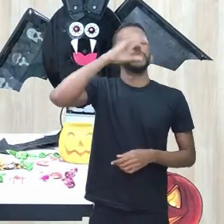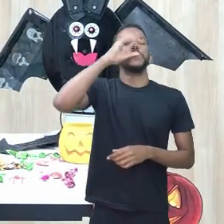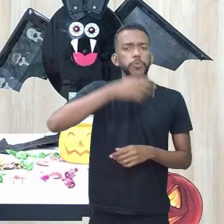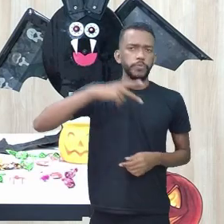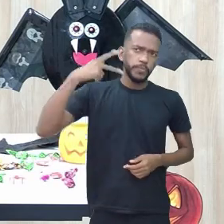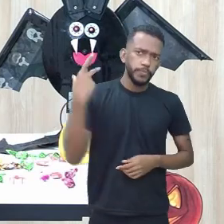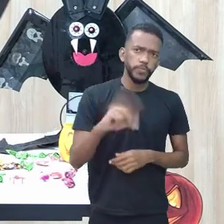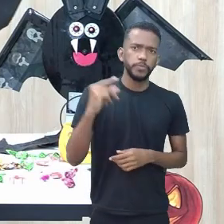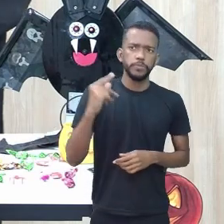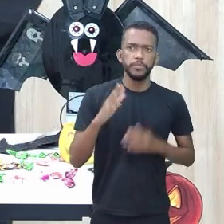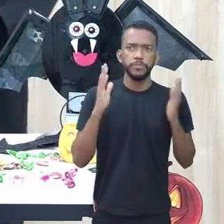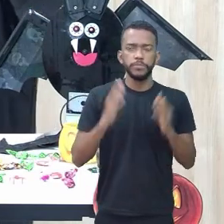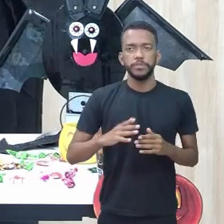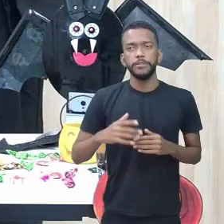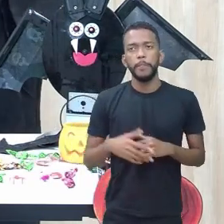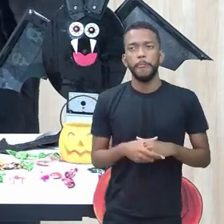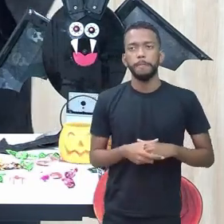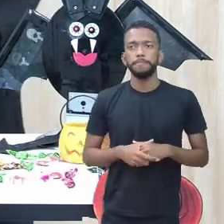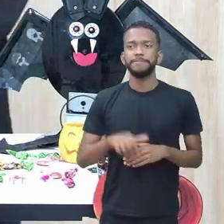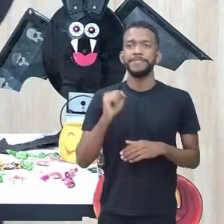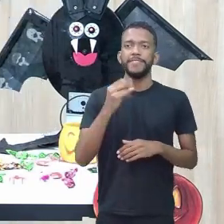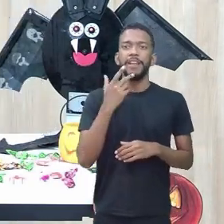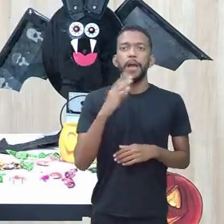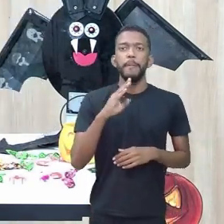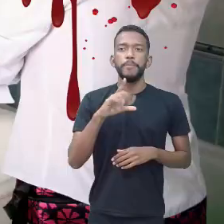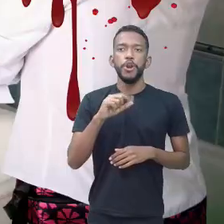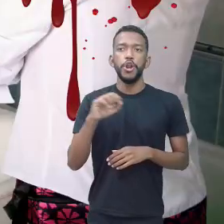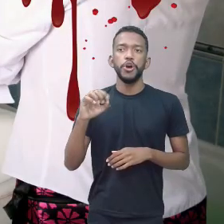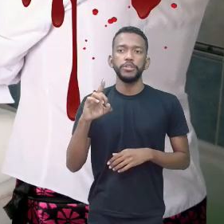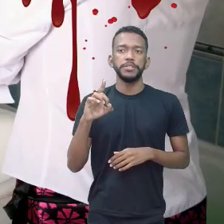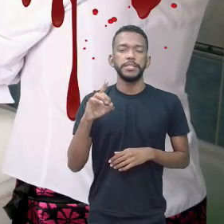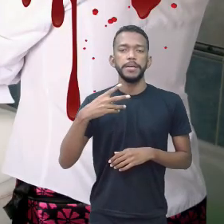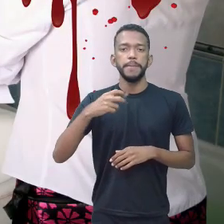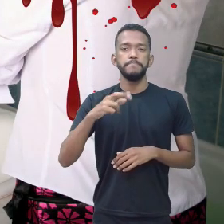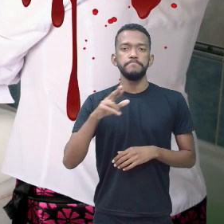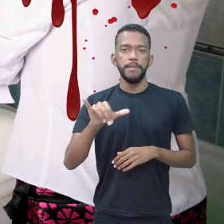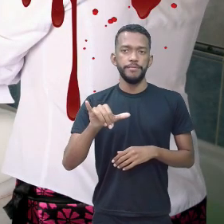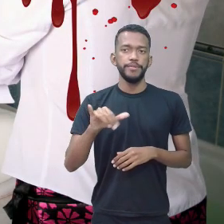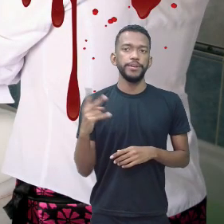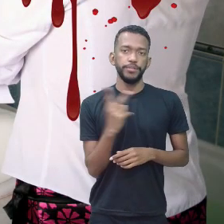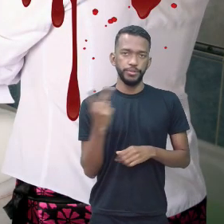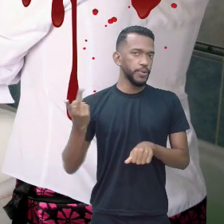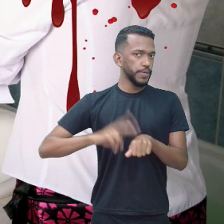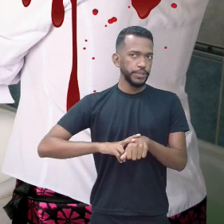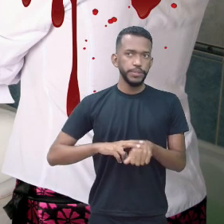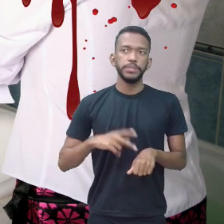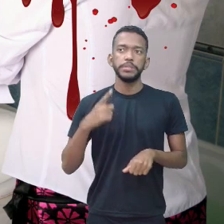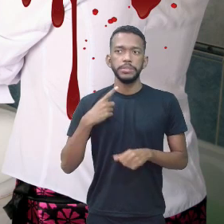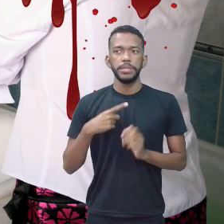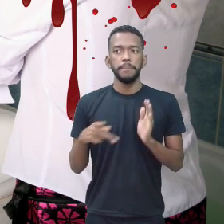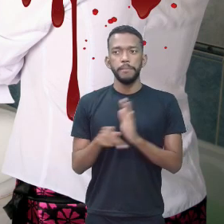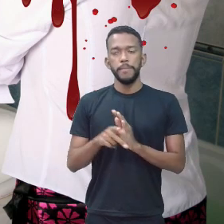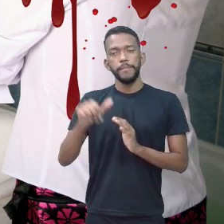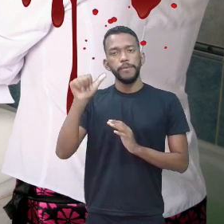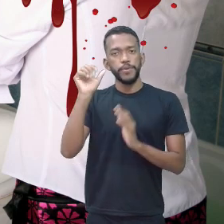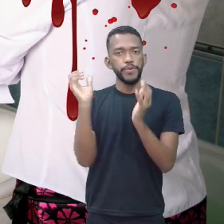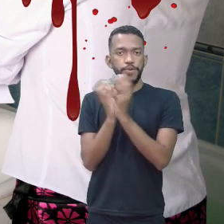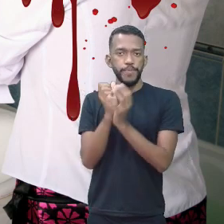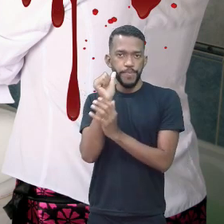um negócio bem picante. Então, quando a gente fala de Bloody Mary hoje, a gente tem essas duas nuances, né? Temos a nuance da